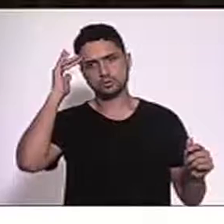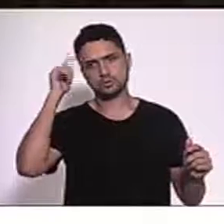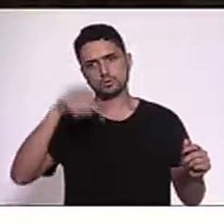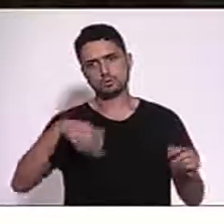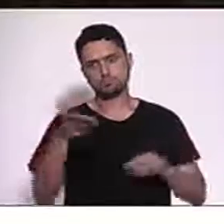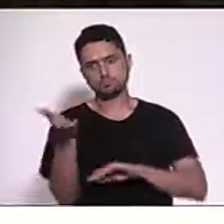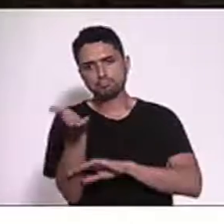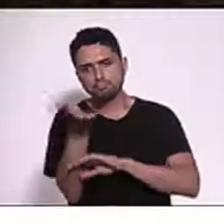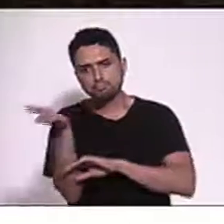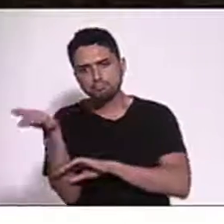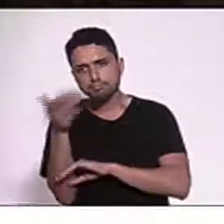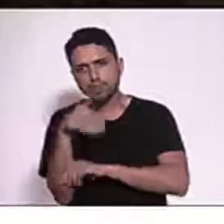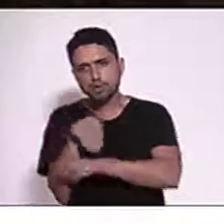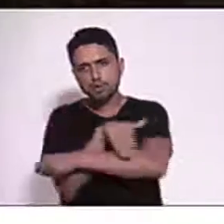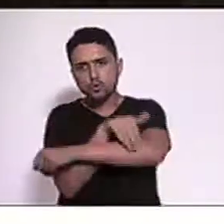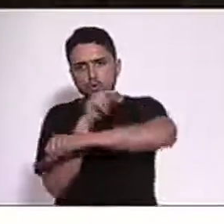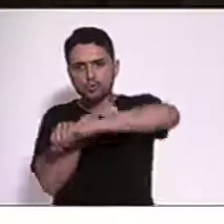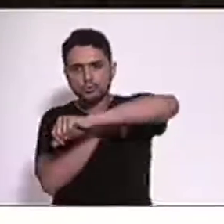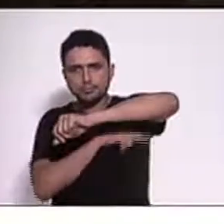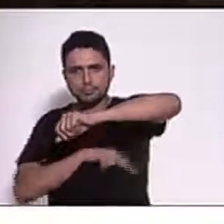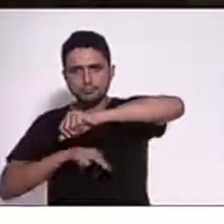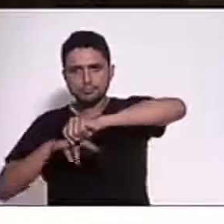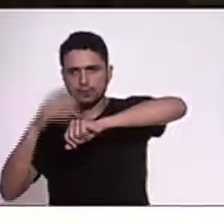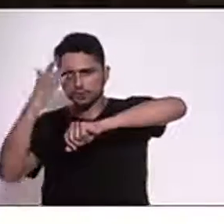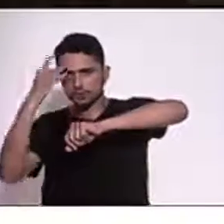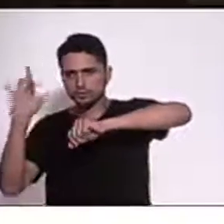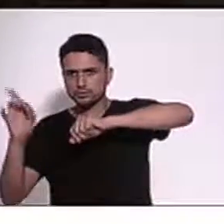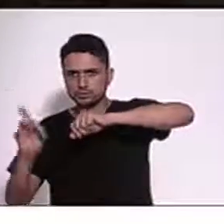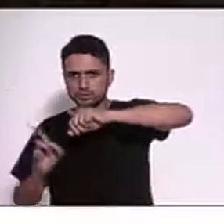das marquises porque não tem